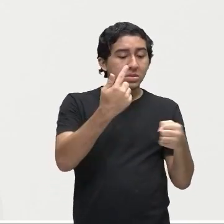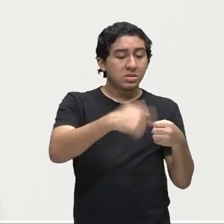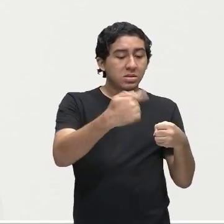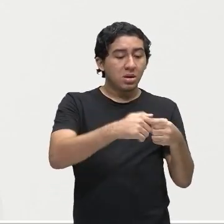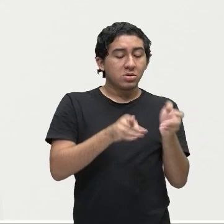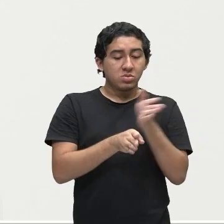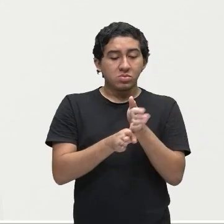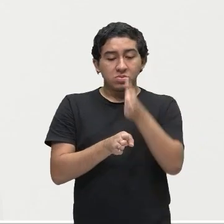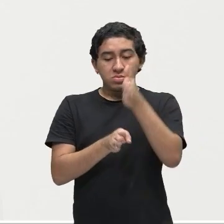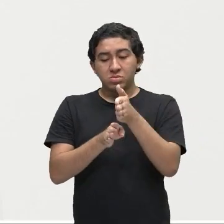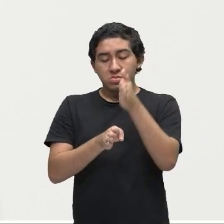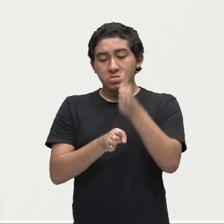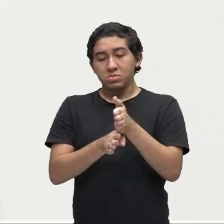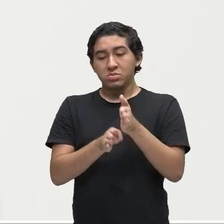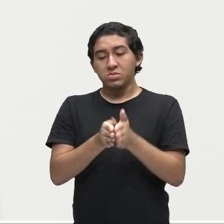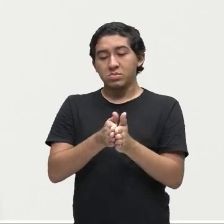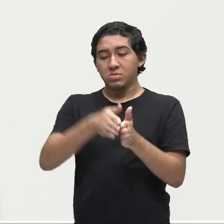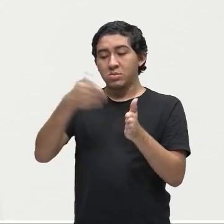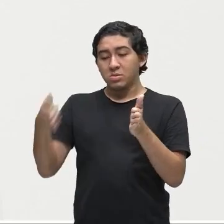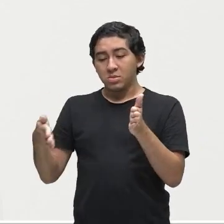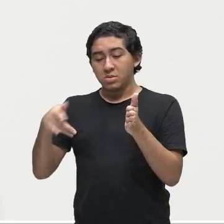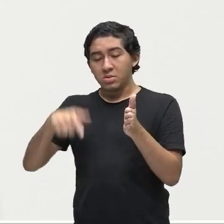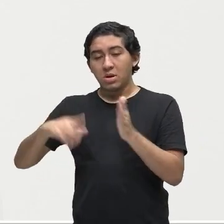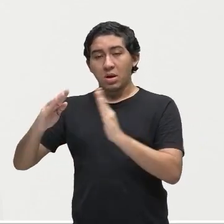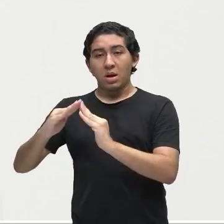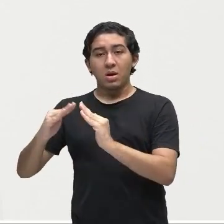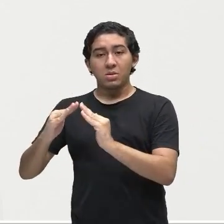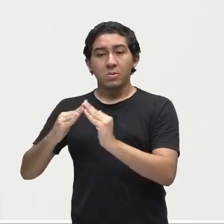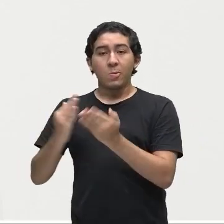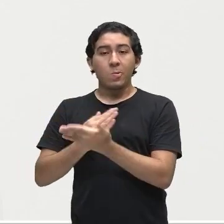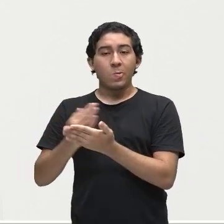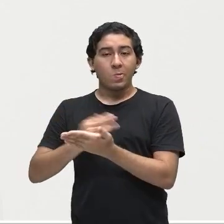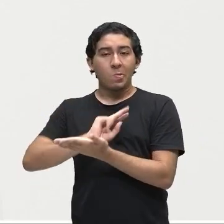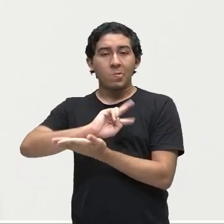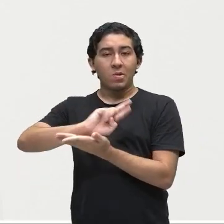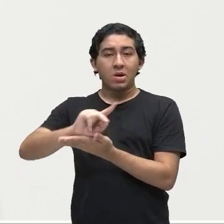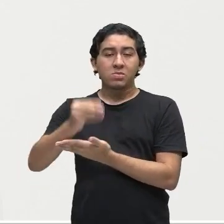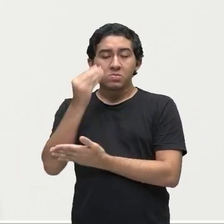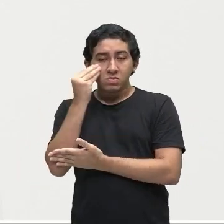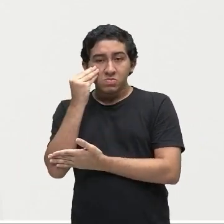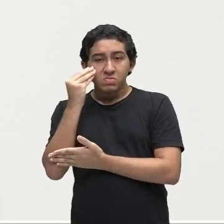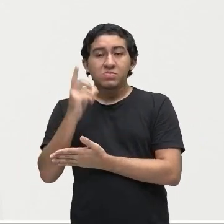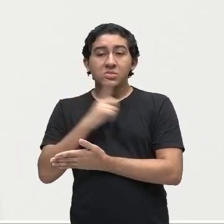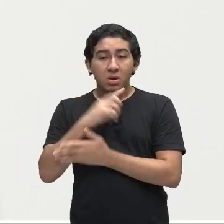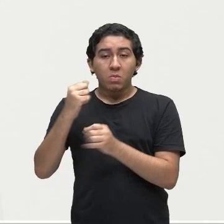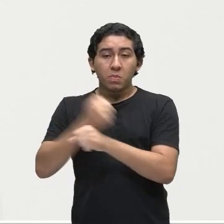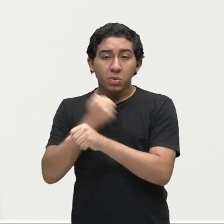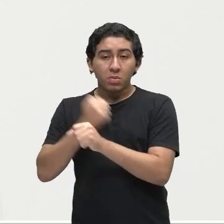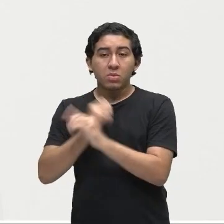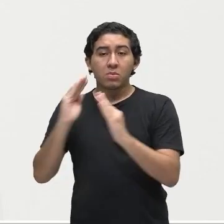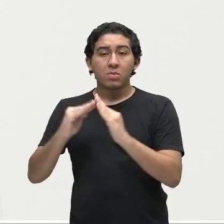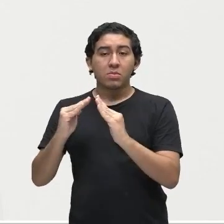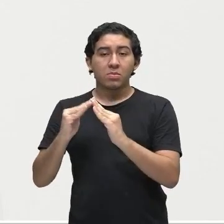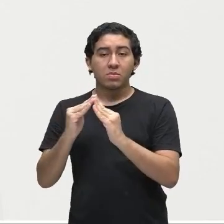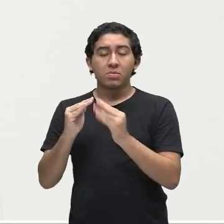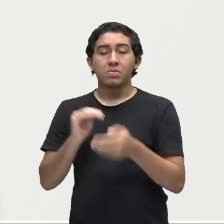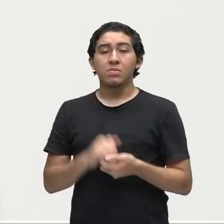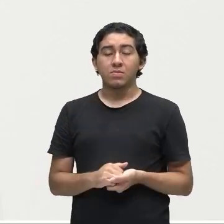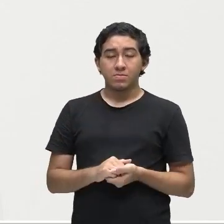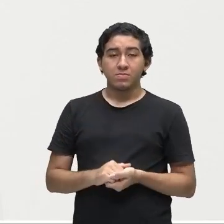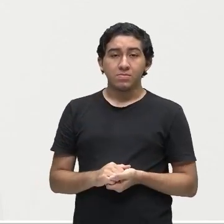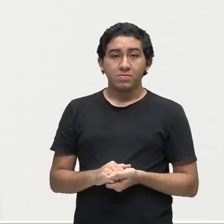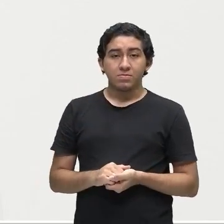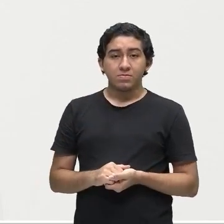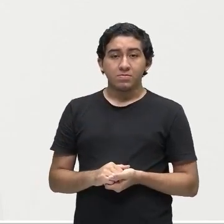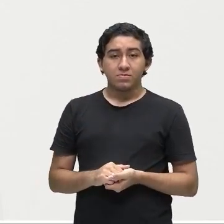gente tem aqui imagem de casinhas por aqui, e tem várias outras casas que começam a ser construídas do lado de fora. Essa região